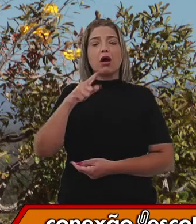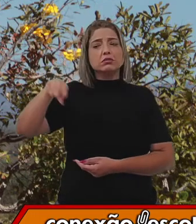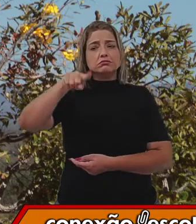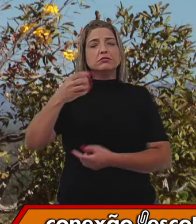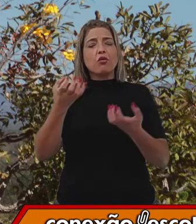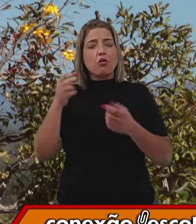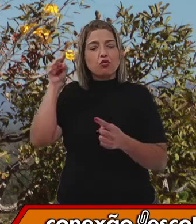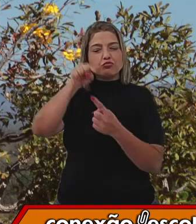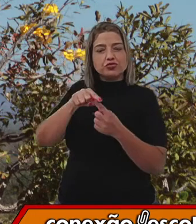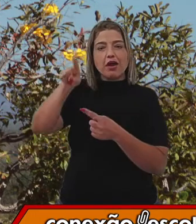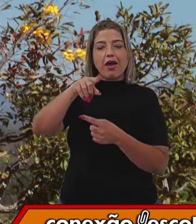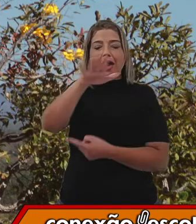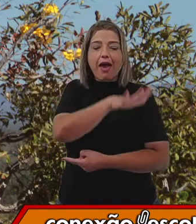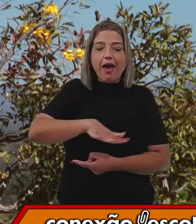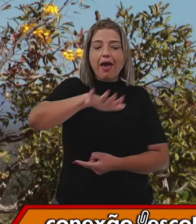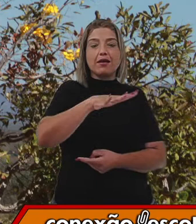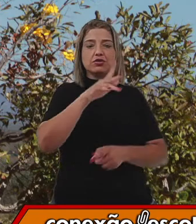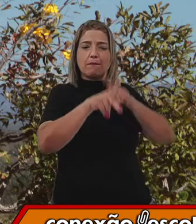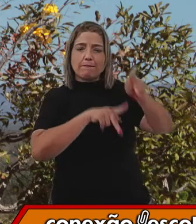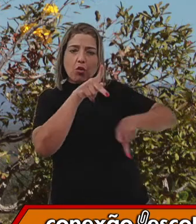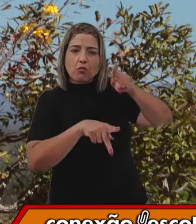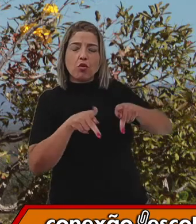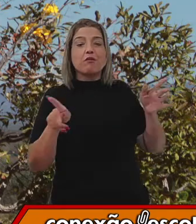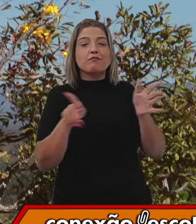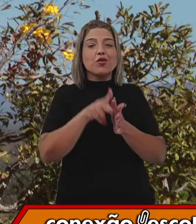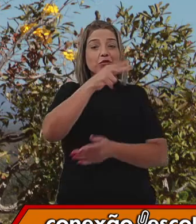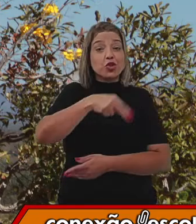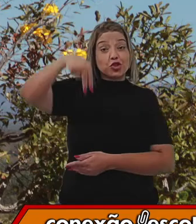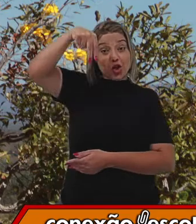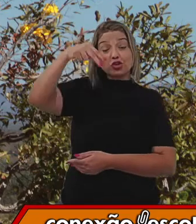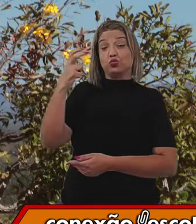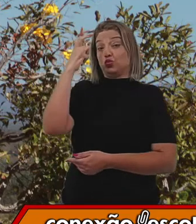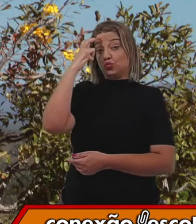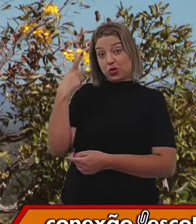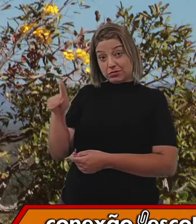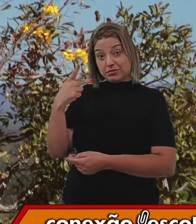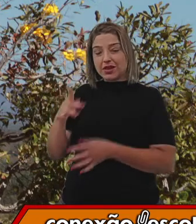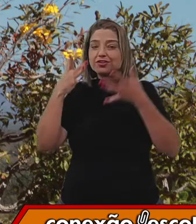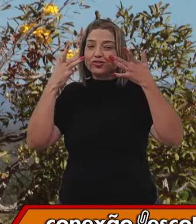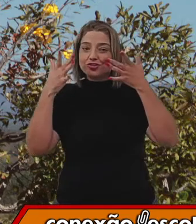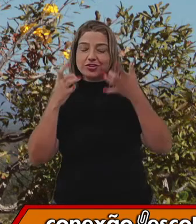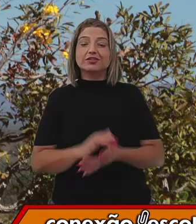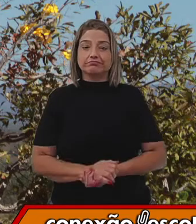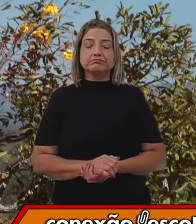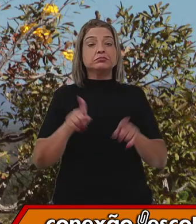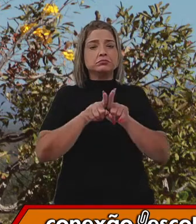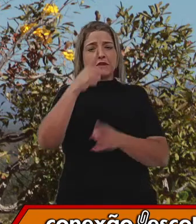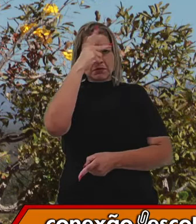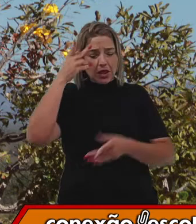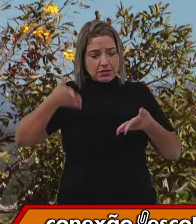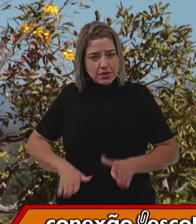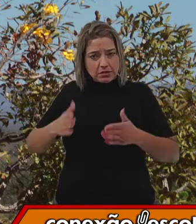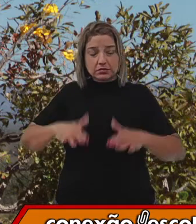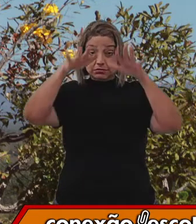artistas populares e buscar uma maneira nordestina de fazer o teatro. O povo amazonense construiu